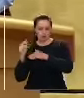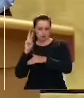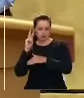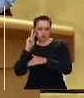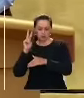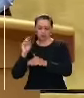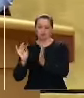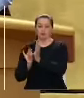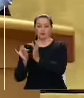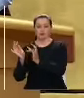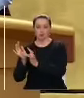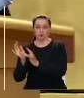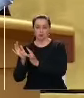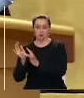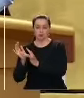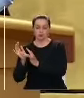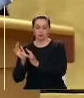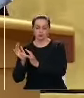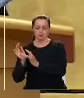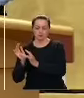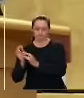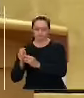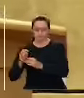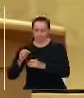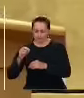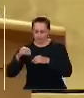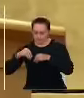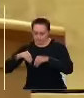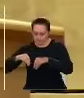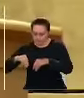escreveu. Alguma coisa ele escreveu.